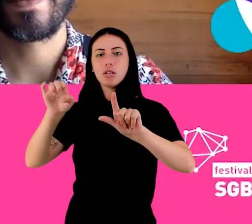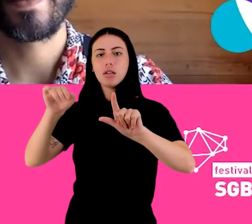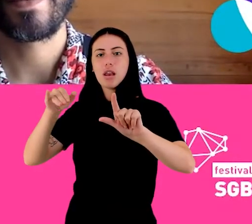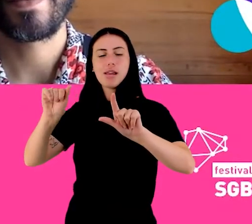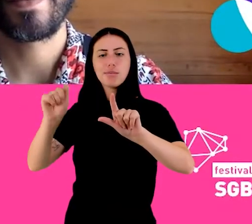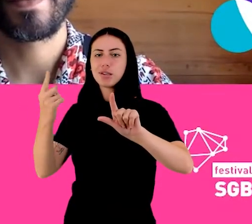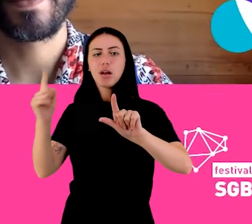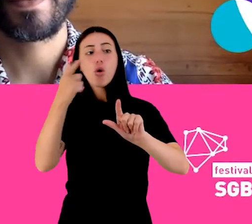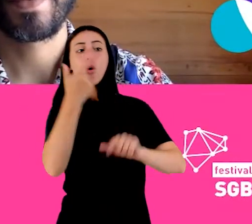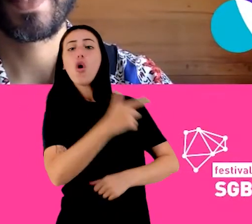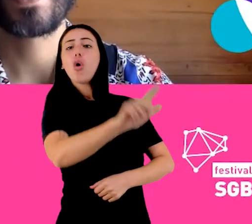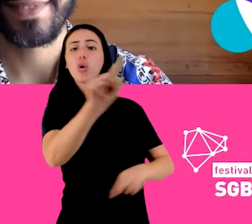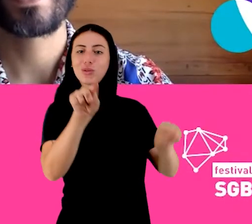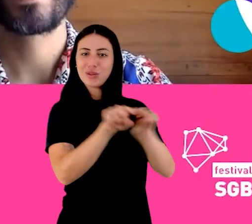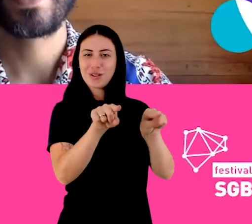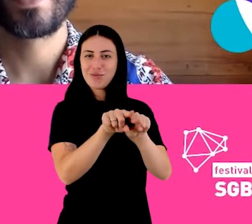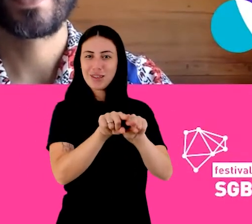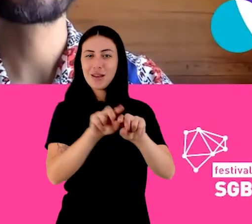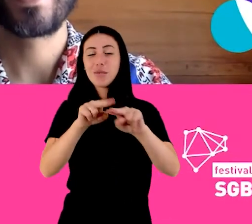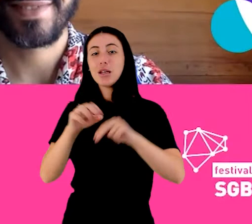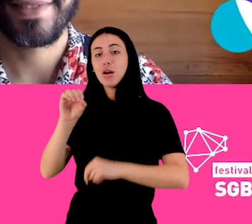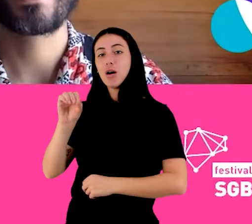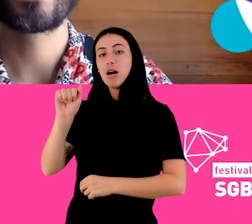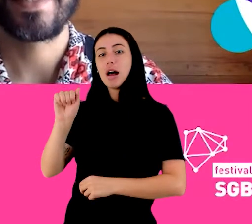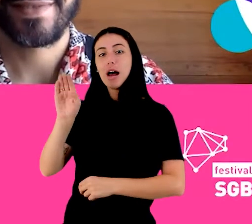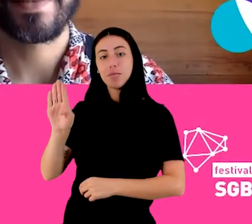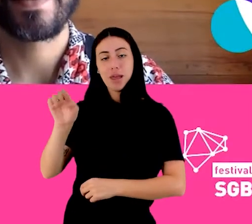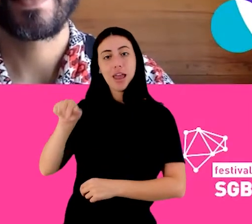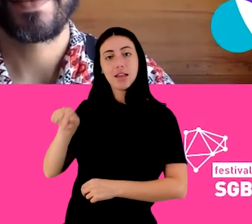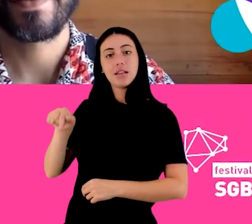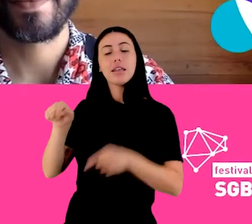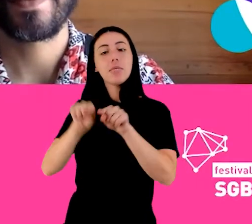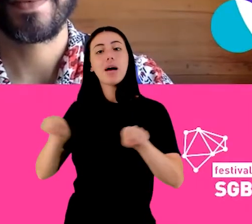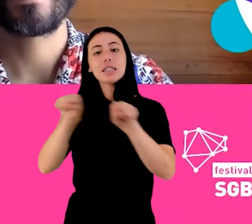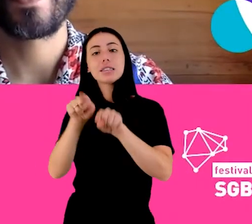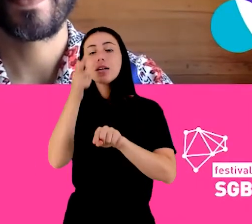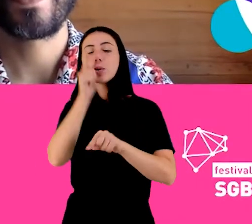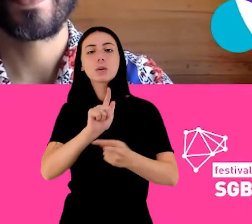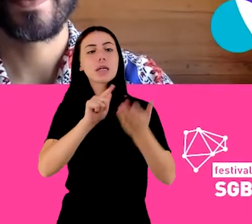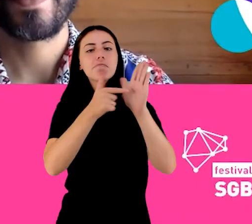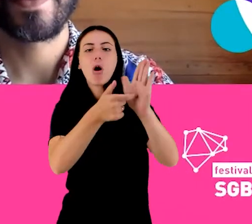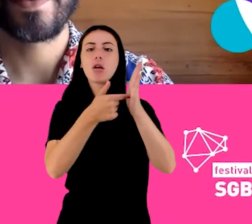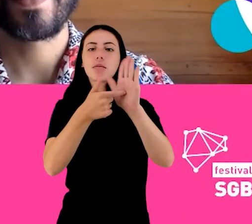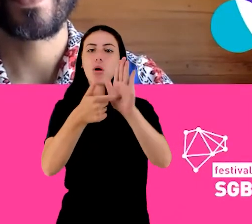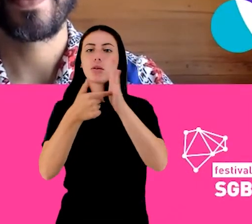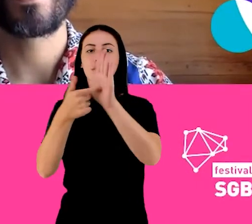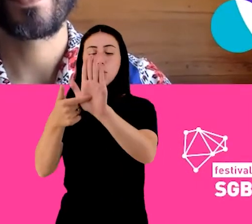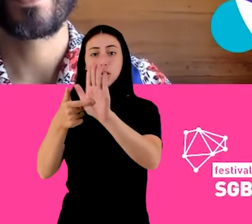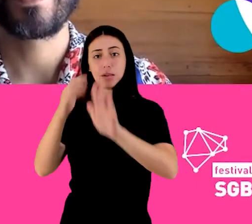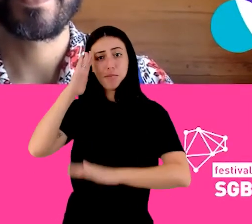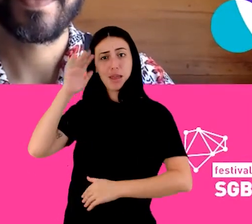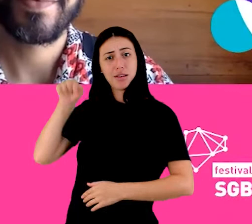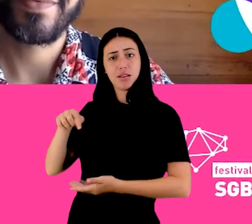de exibições alternativas, porque tem abundância e tem possibilidade de você levar o seu filme para além da tela do